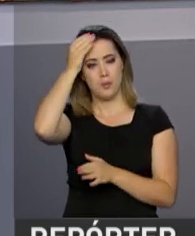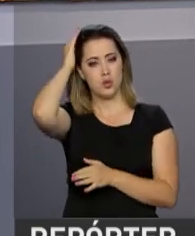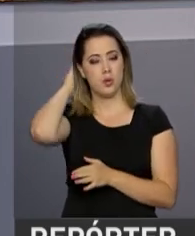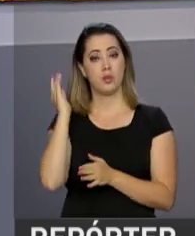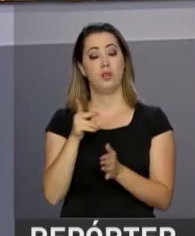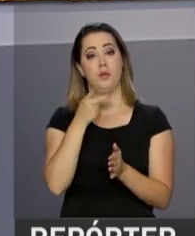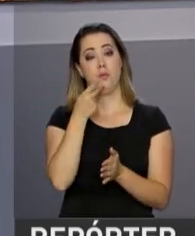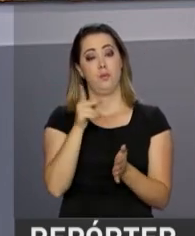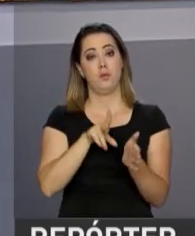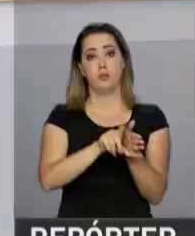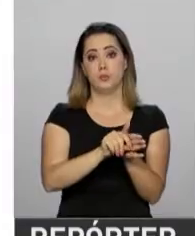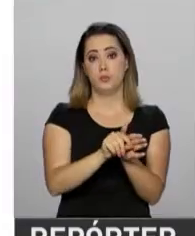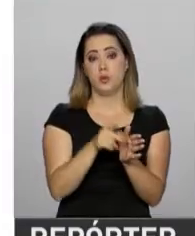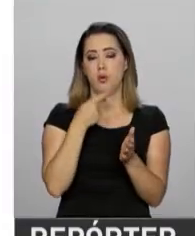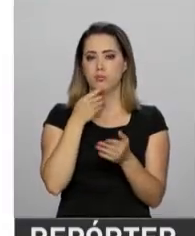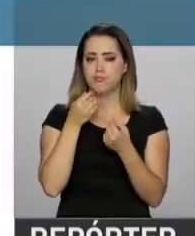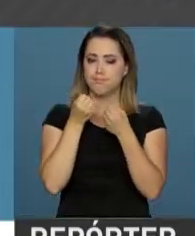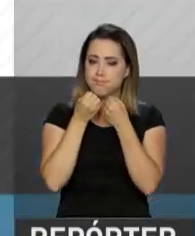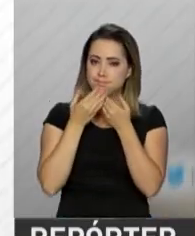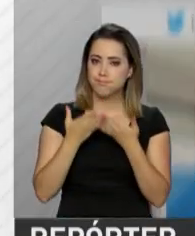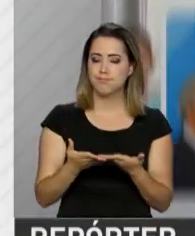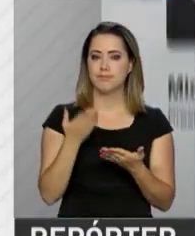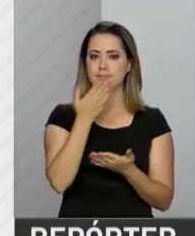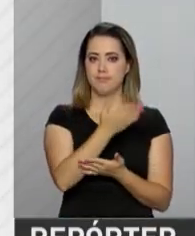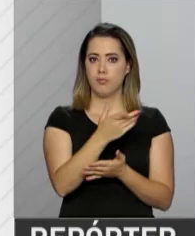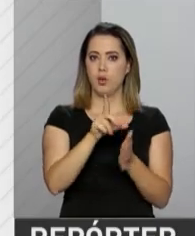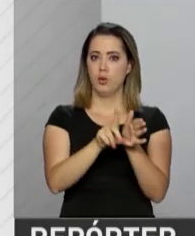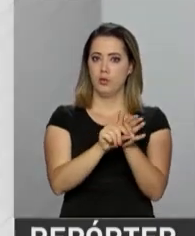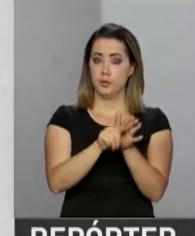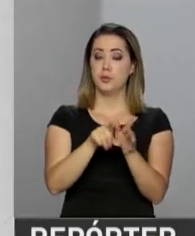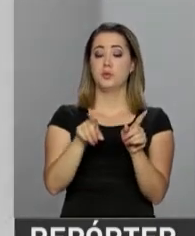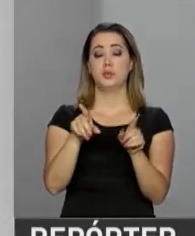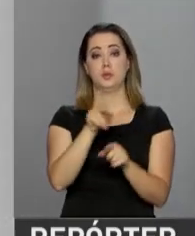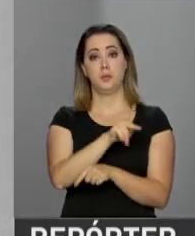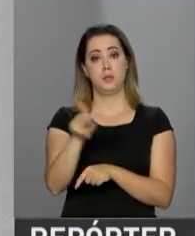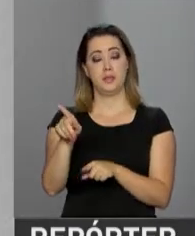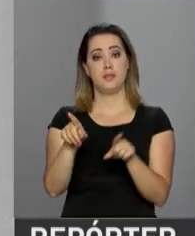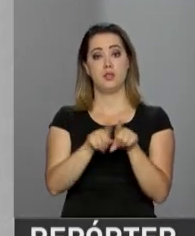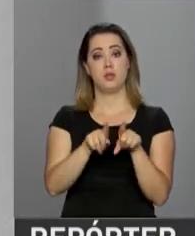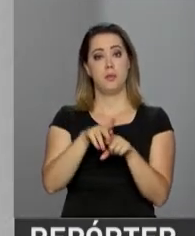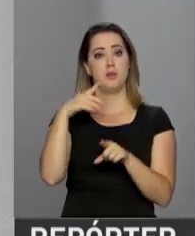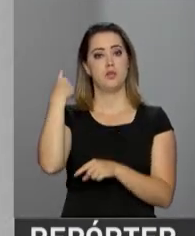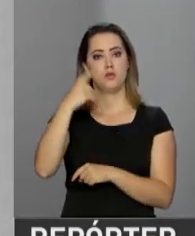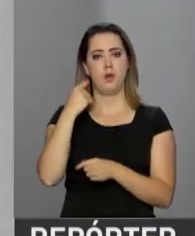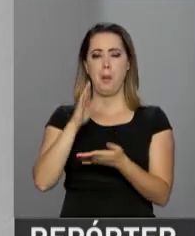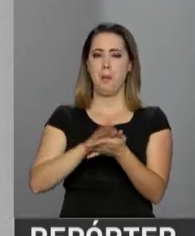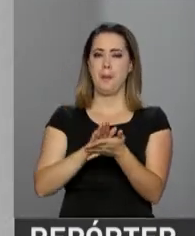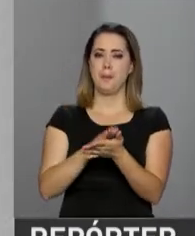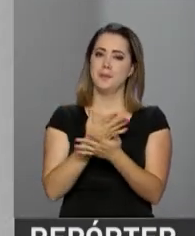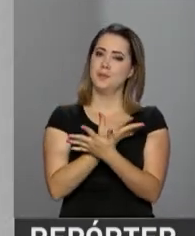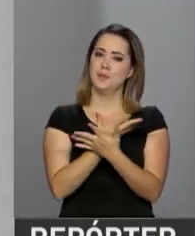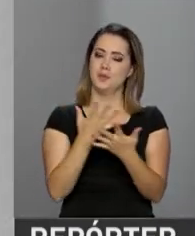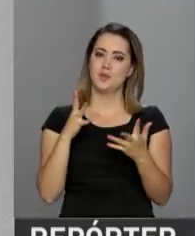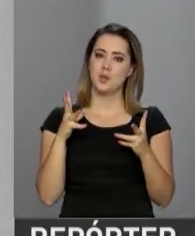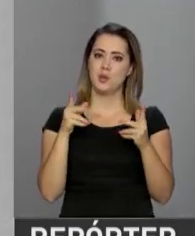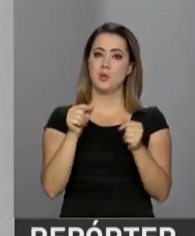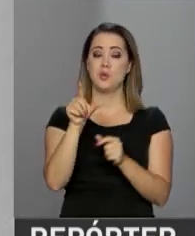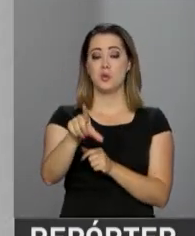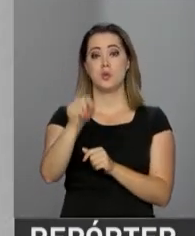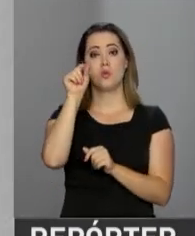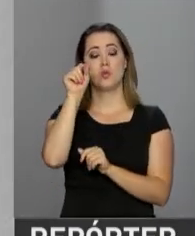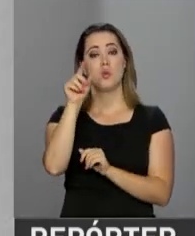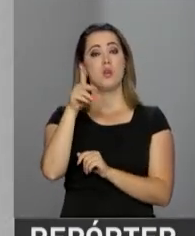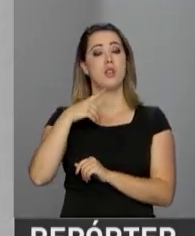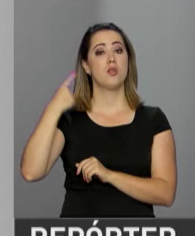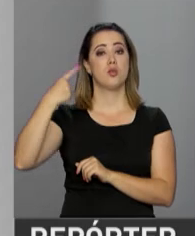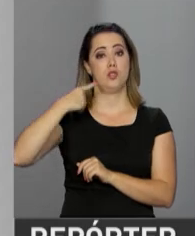pelo dia pelo twitter o presidente que também é advogado deu parabéns a todos que escolheram o direito como ofício